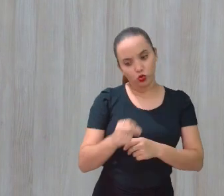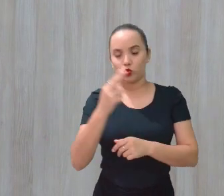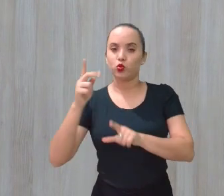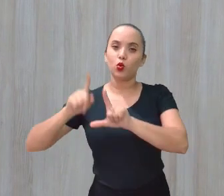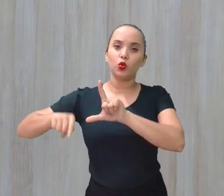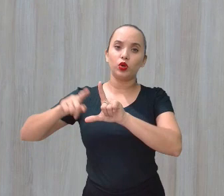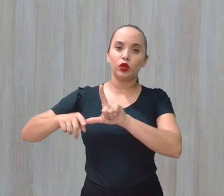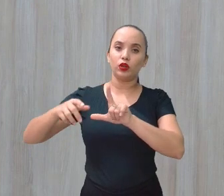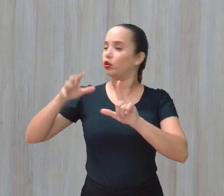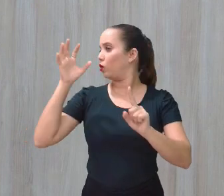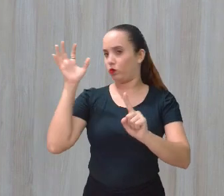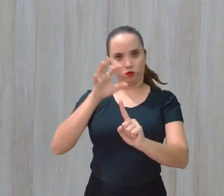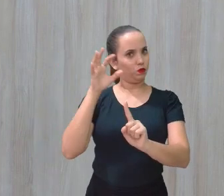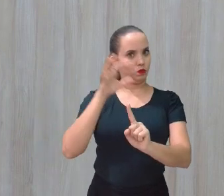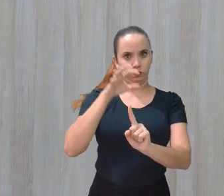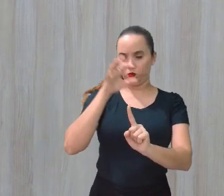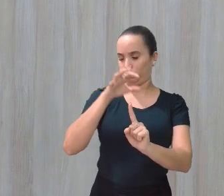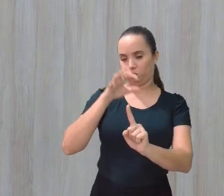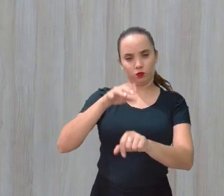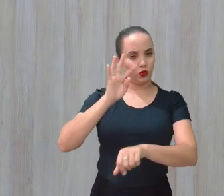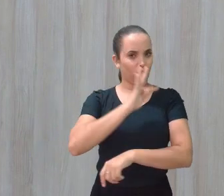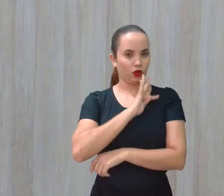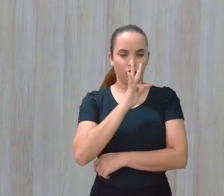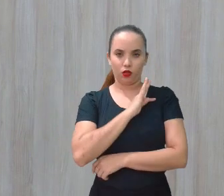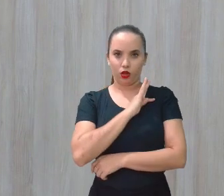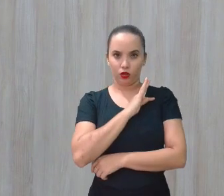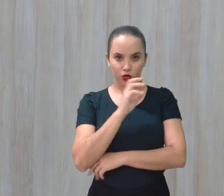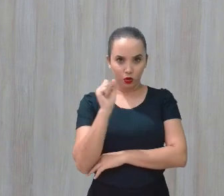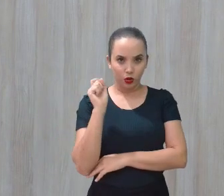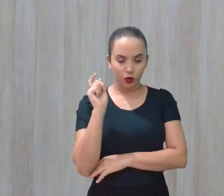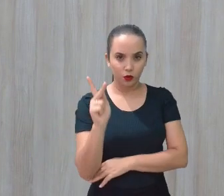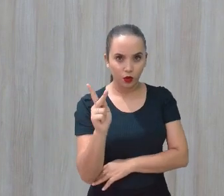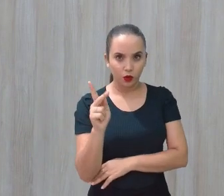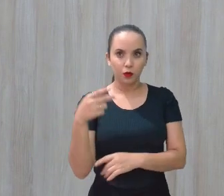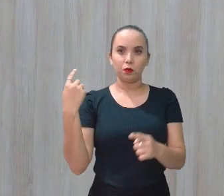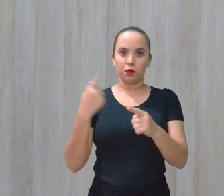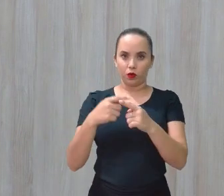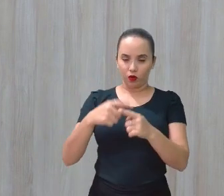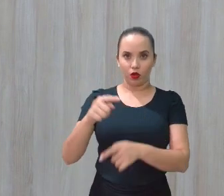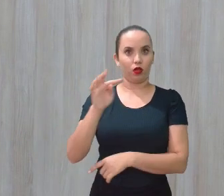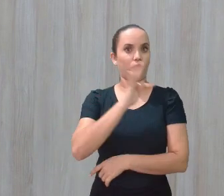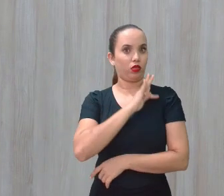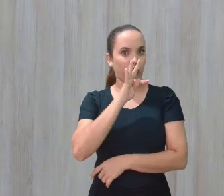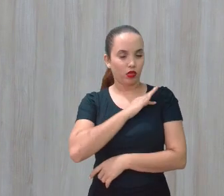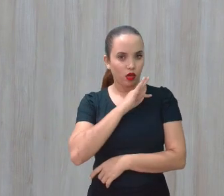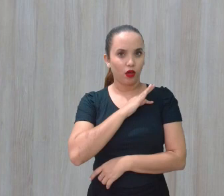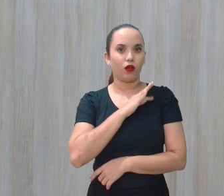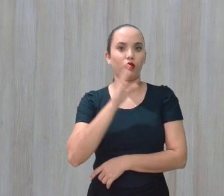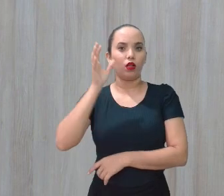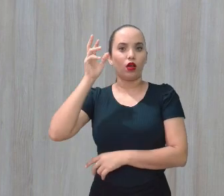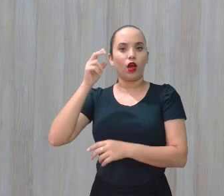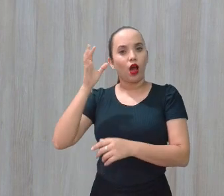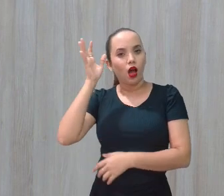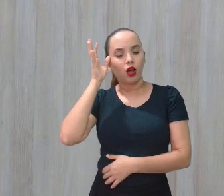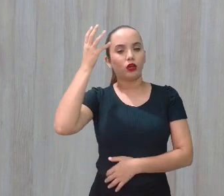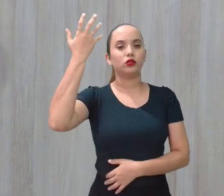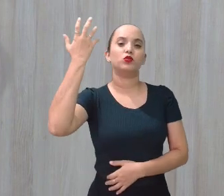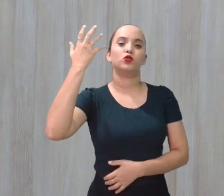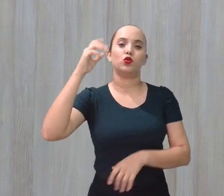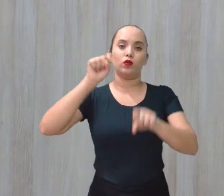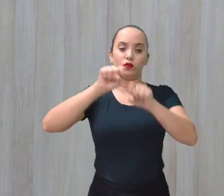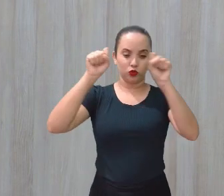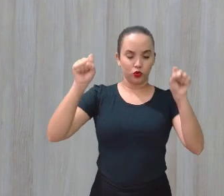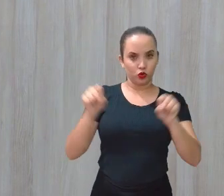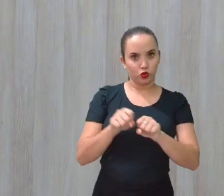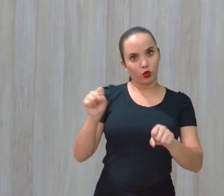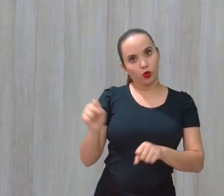técnicas matemáticas que a gente está aplicando. Ou seja, a técnica, ela serve para você resolver um sistema ou uma